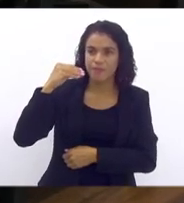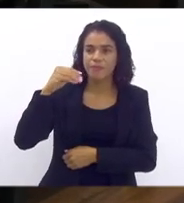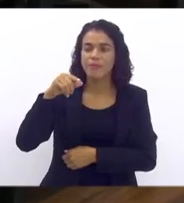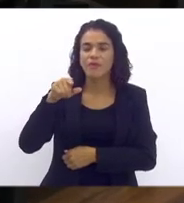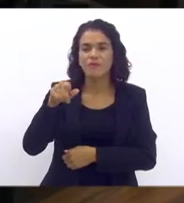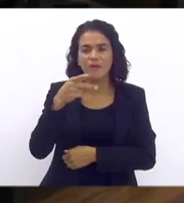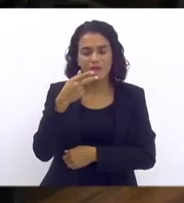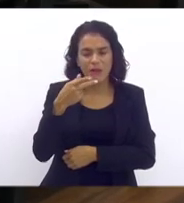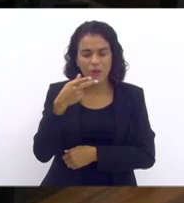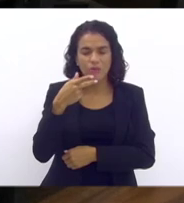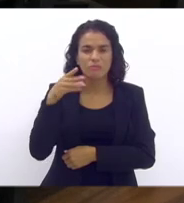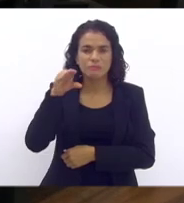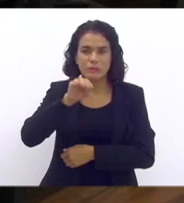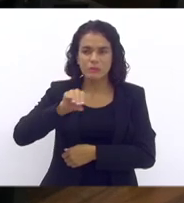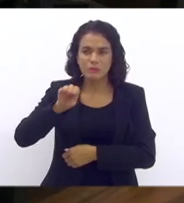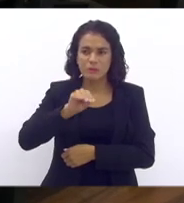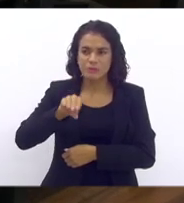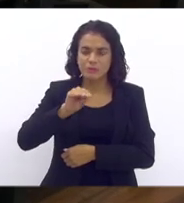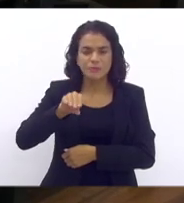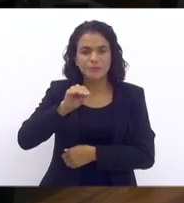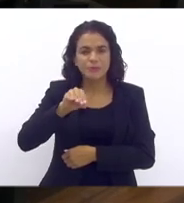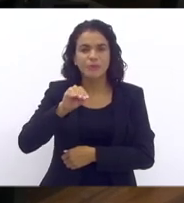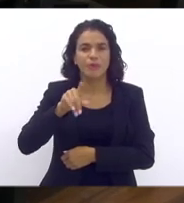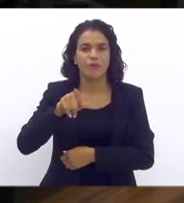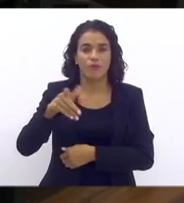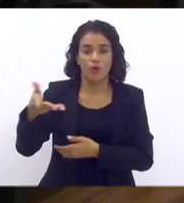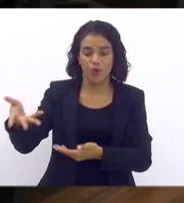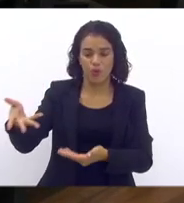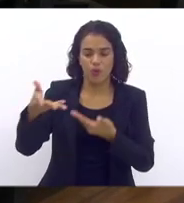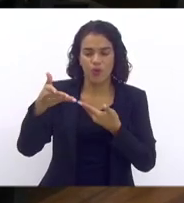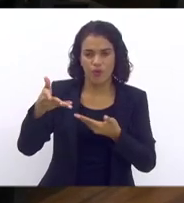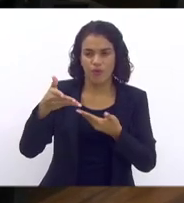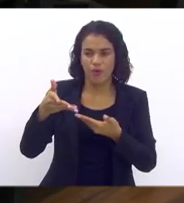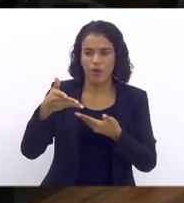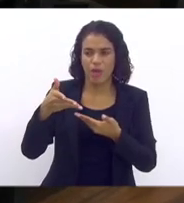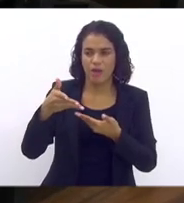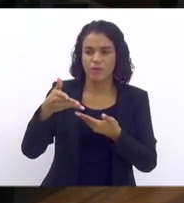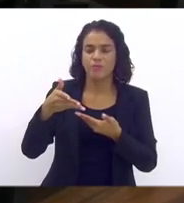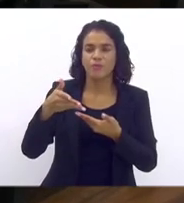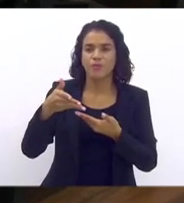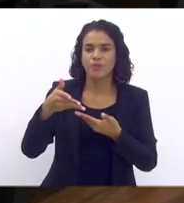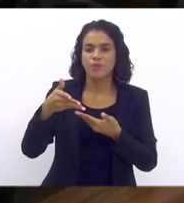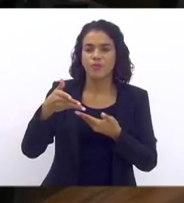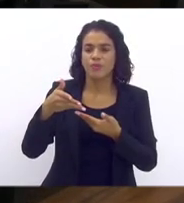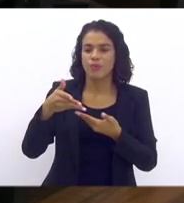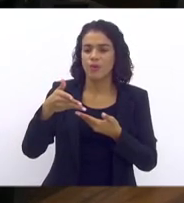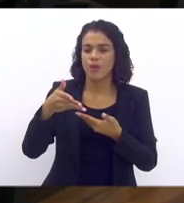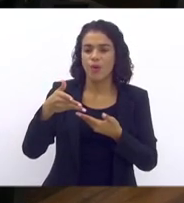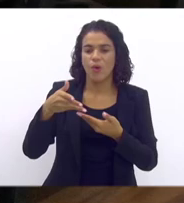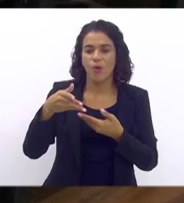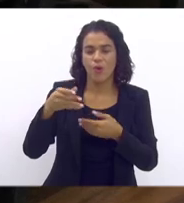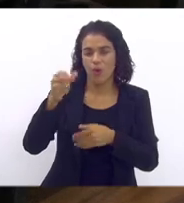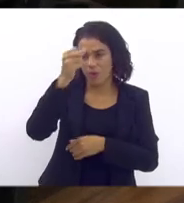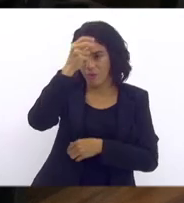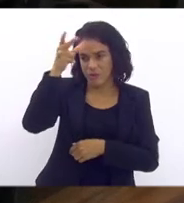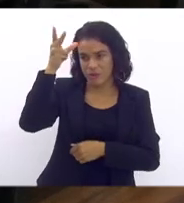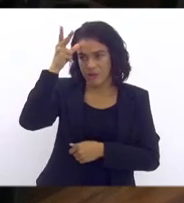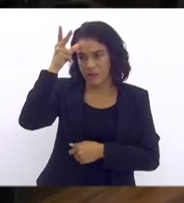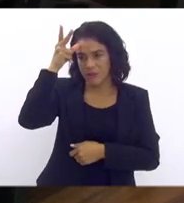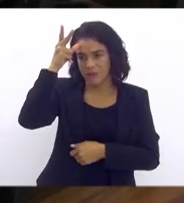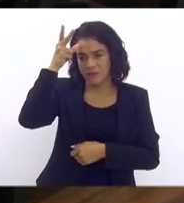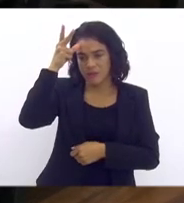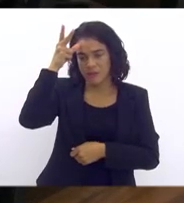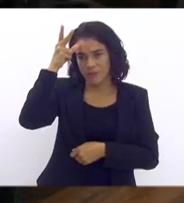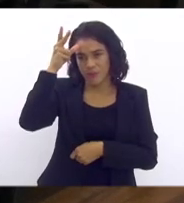que você na na sua fala você falou que foi convocado o município do Rio de Janeiro e que o iné que não tinha o o que